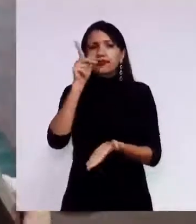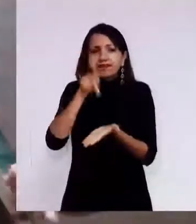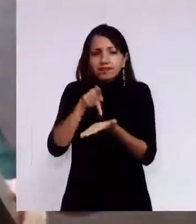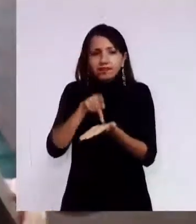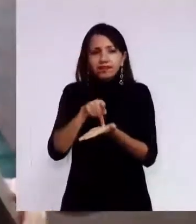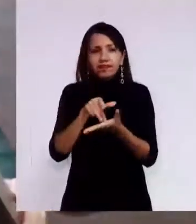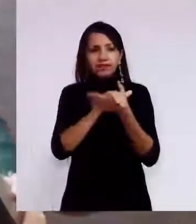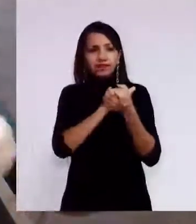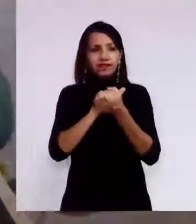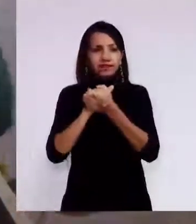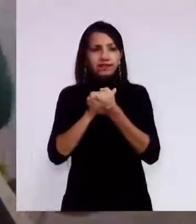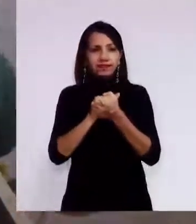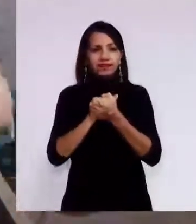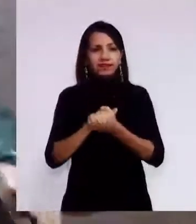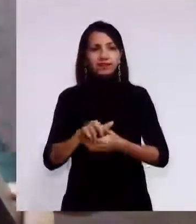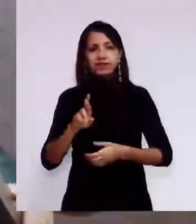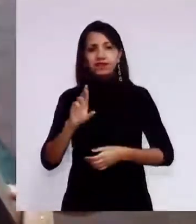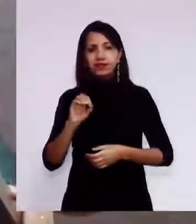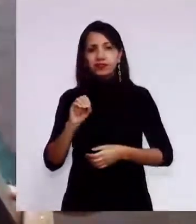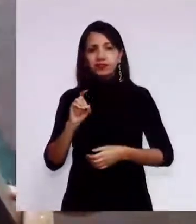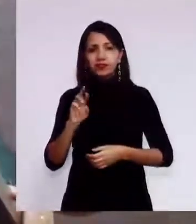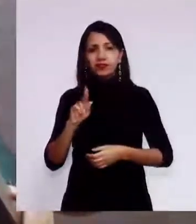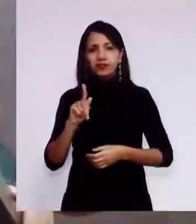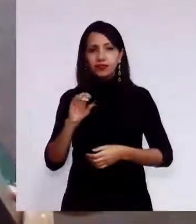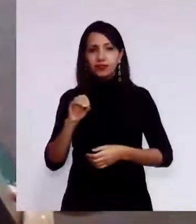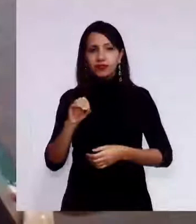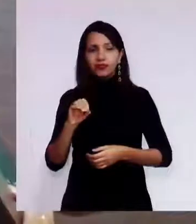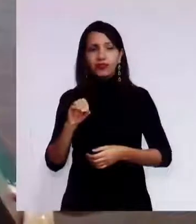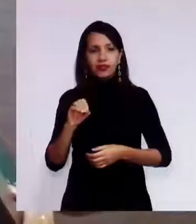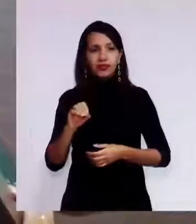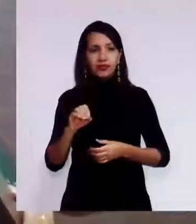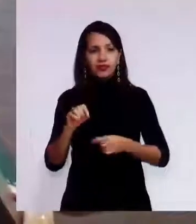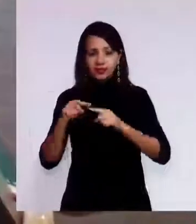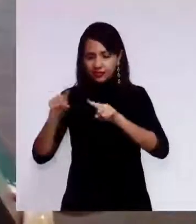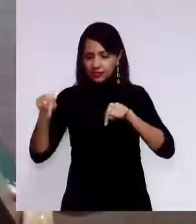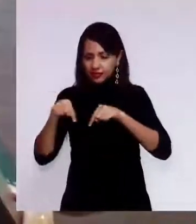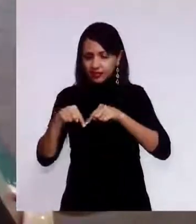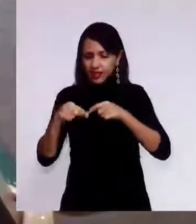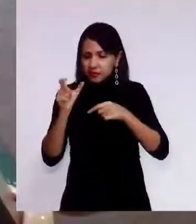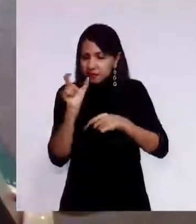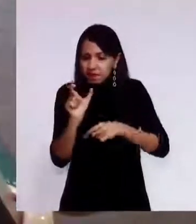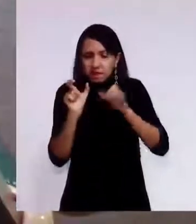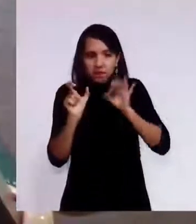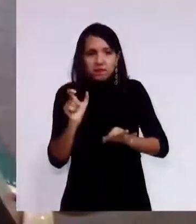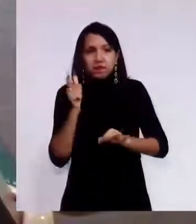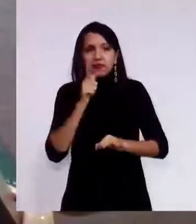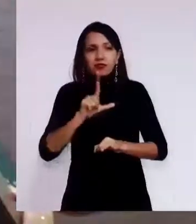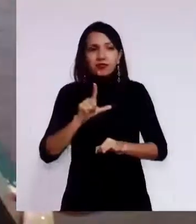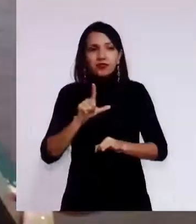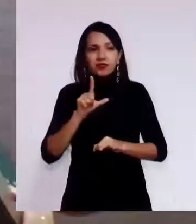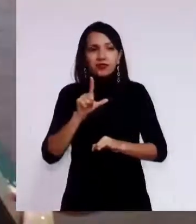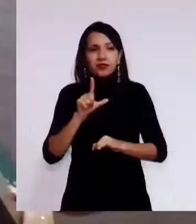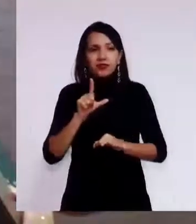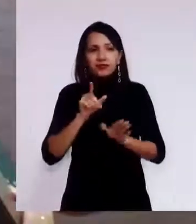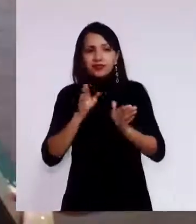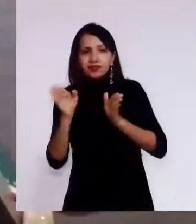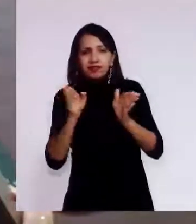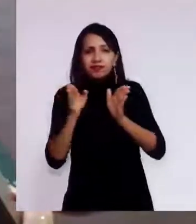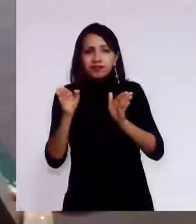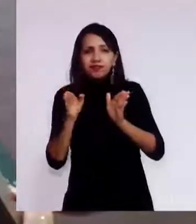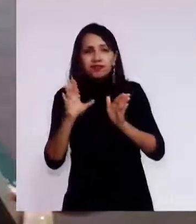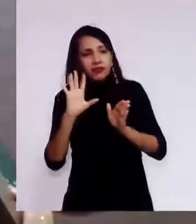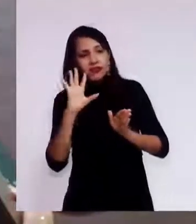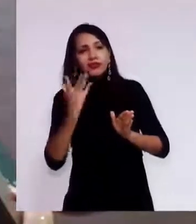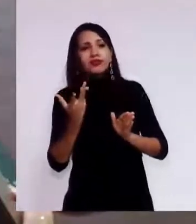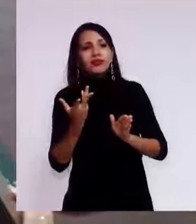o vereador Rodrigo Paixão, junto com o seu gabinete, que a palavra certa é brilhantemente, conseguiu buscar uma alternativa e uma